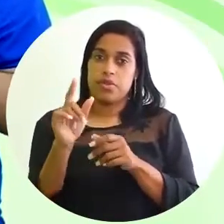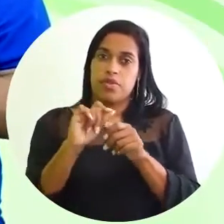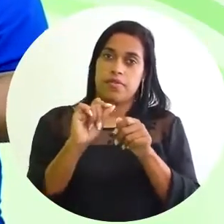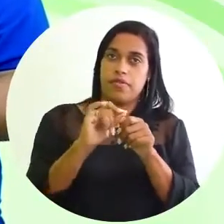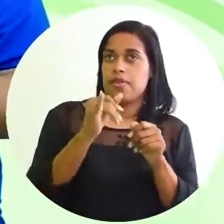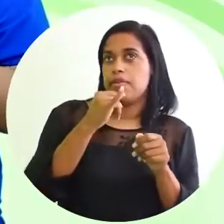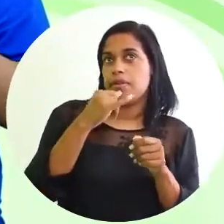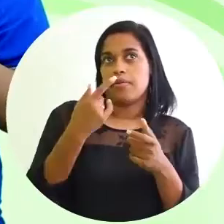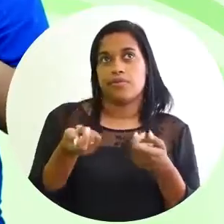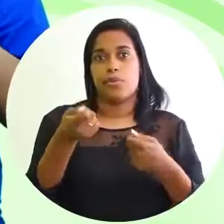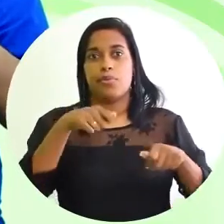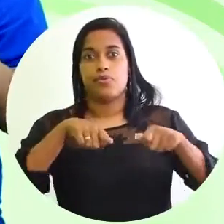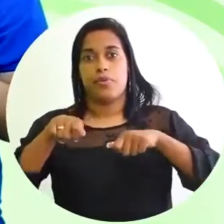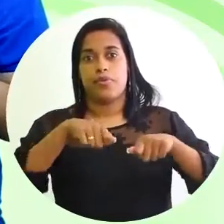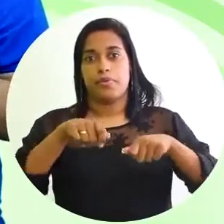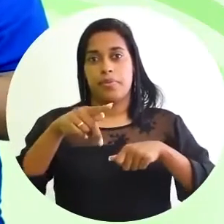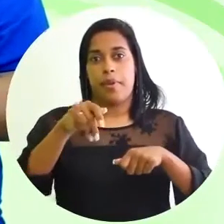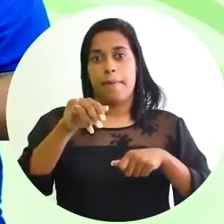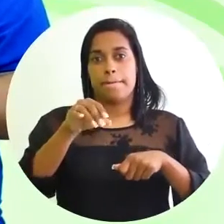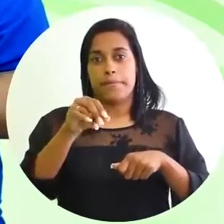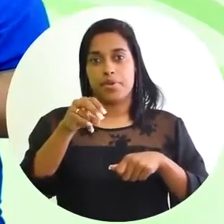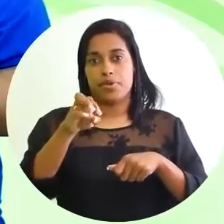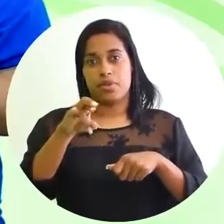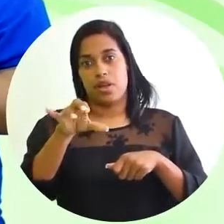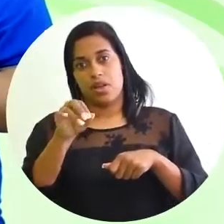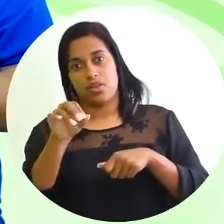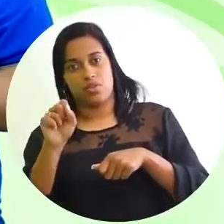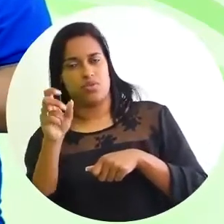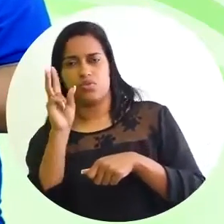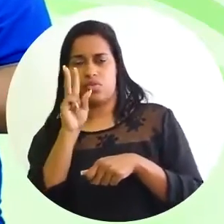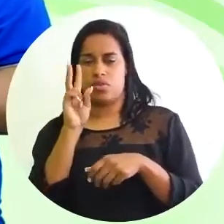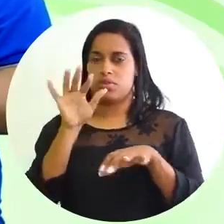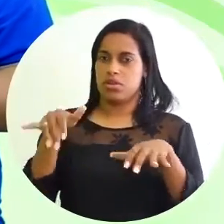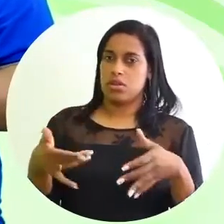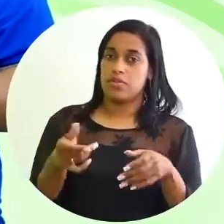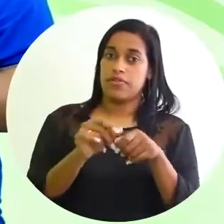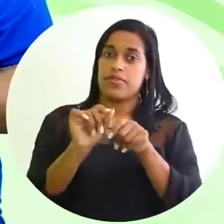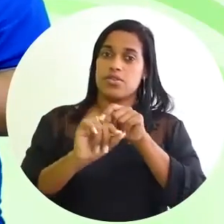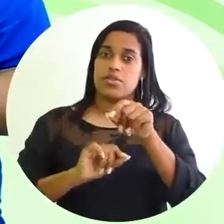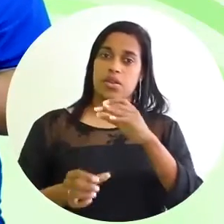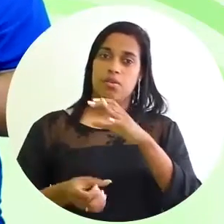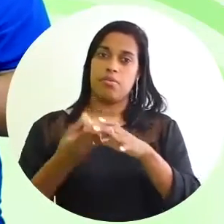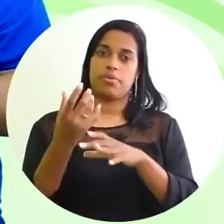ia falar sobre o Manifesto dos Pioneiros. Então, o que a gente fez? A gente